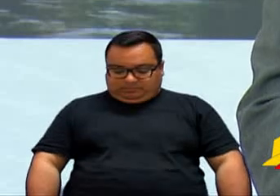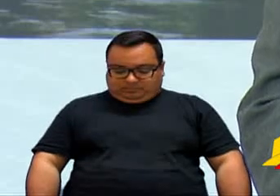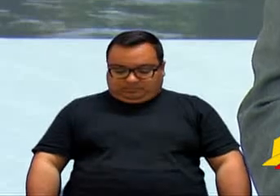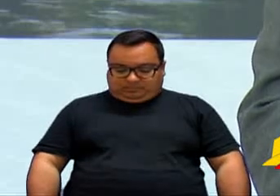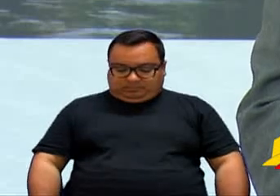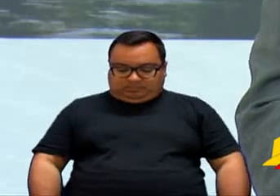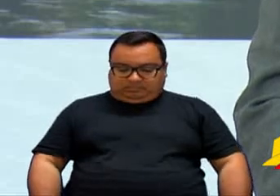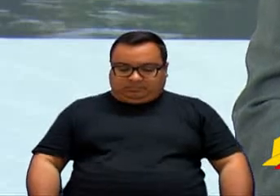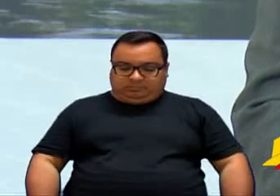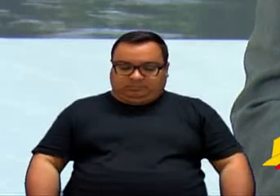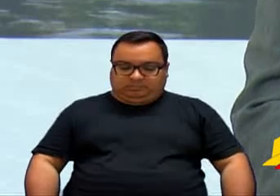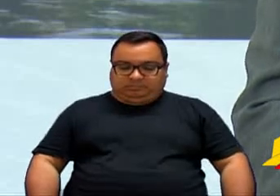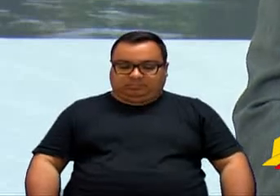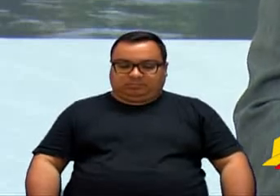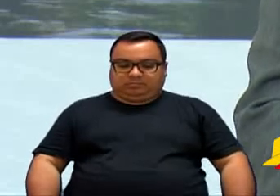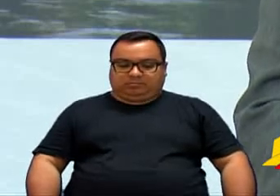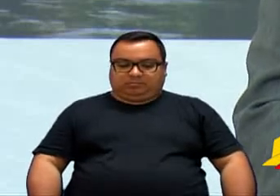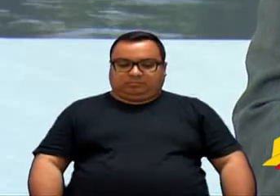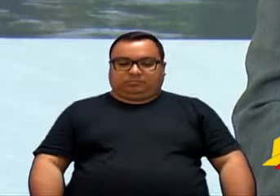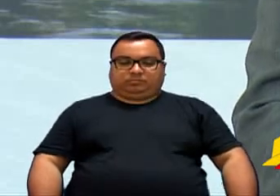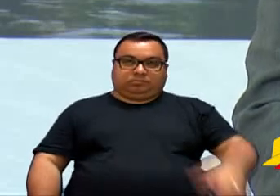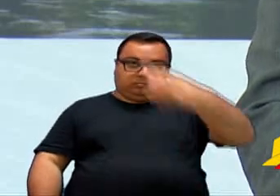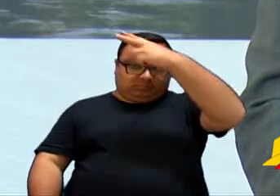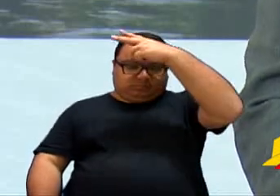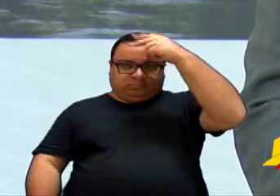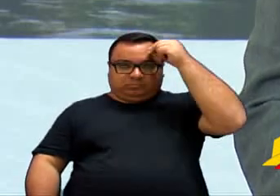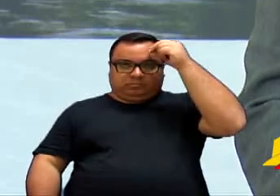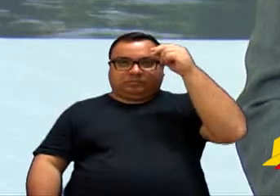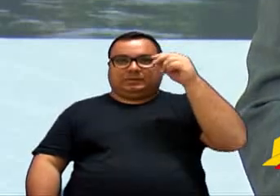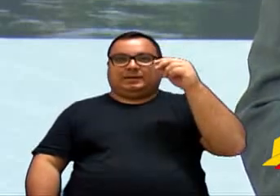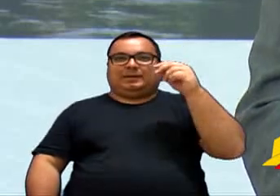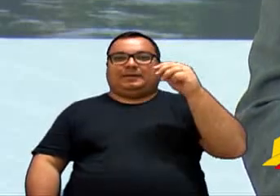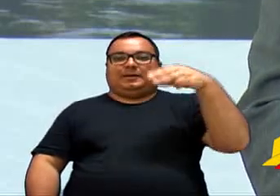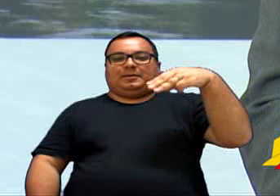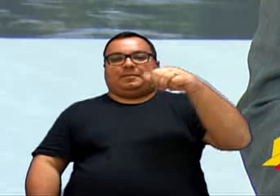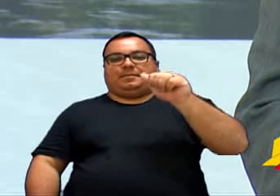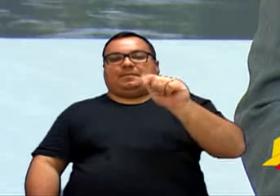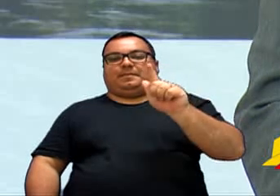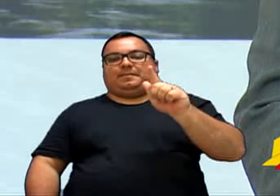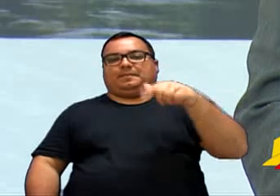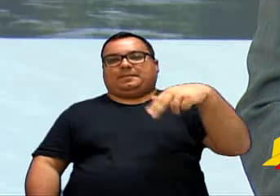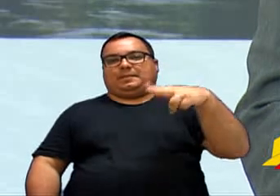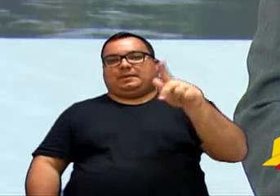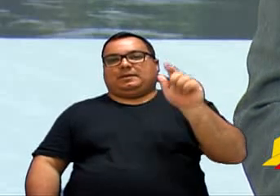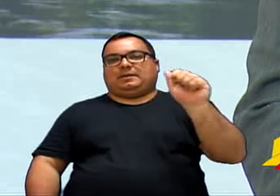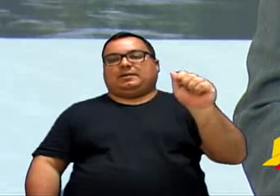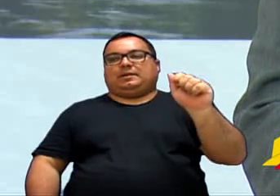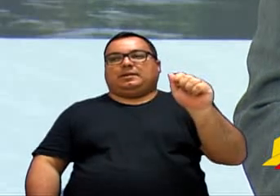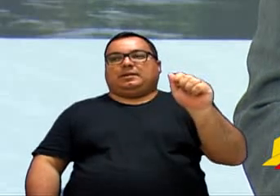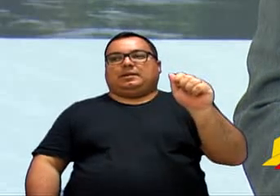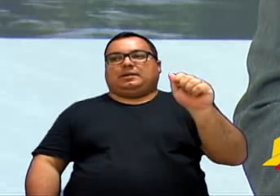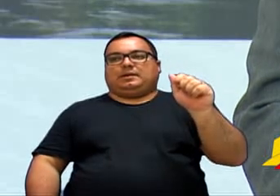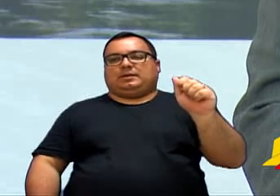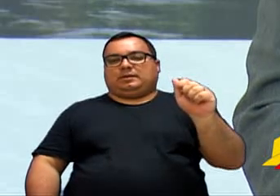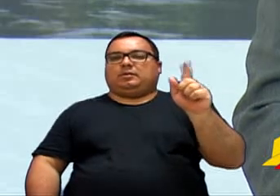Sabe quem que é? O Manga. Foi o Manga que declarou a feira, porque o Manga sempre teve um envolvimento muito grande com a feira lá.